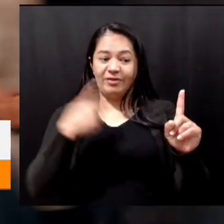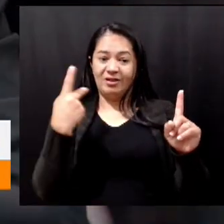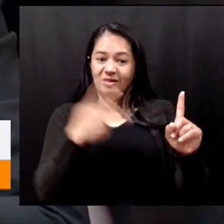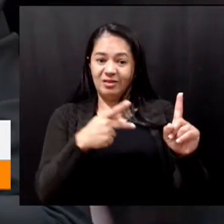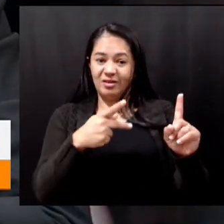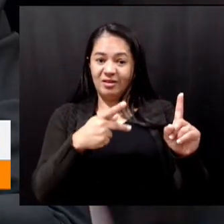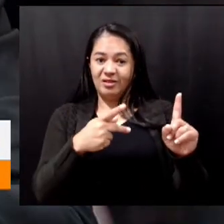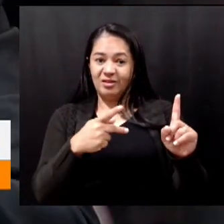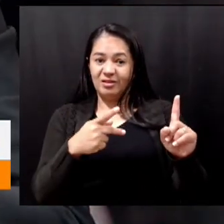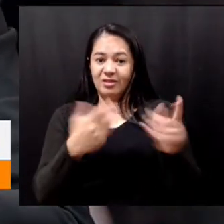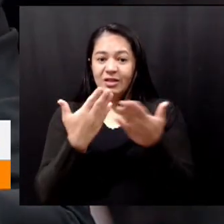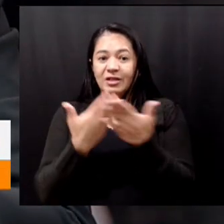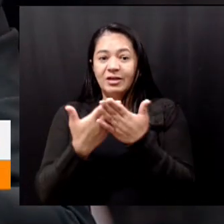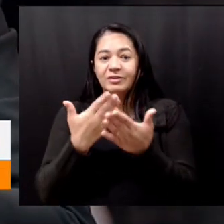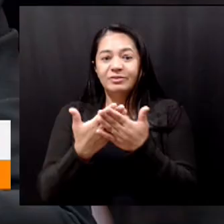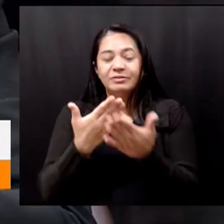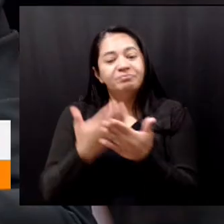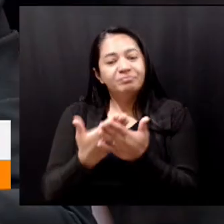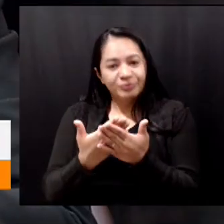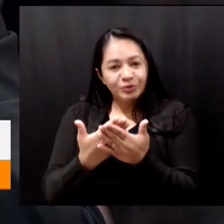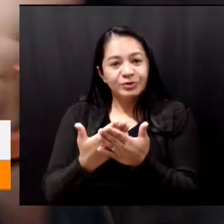Bentão,